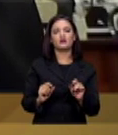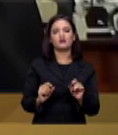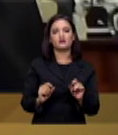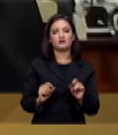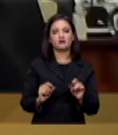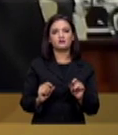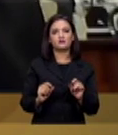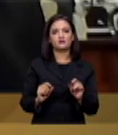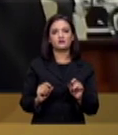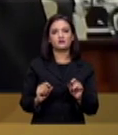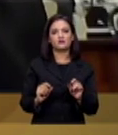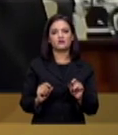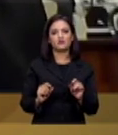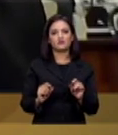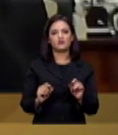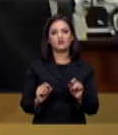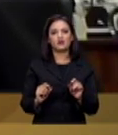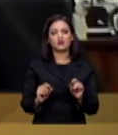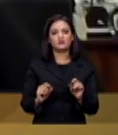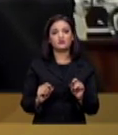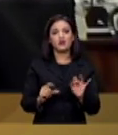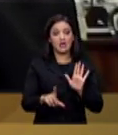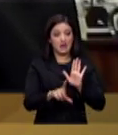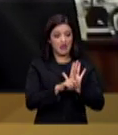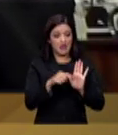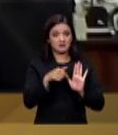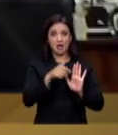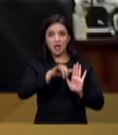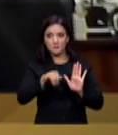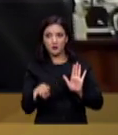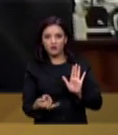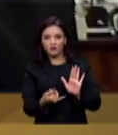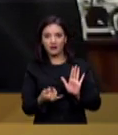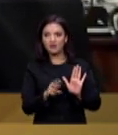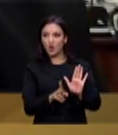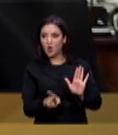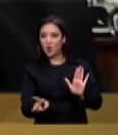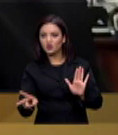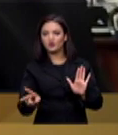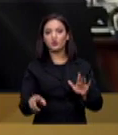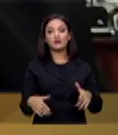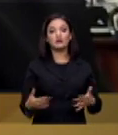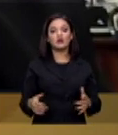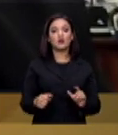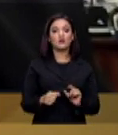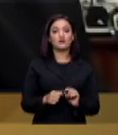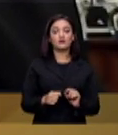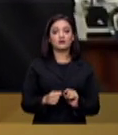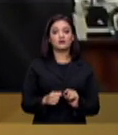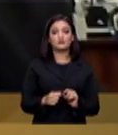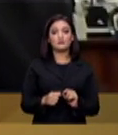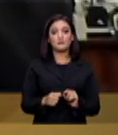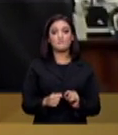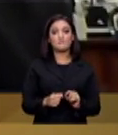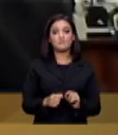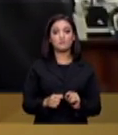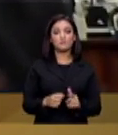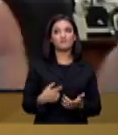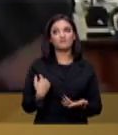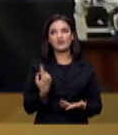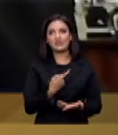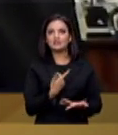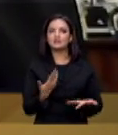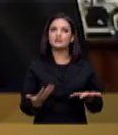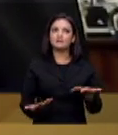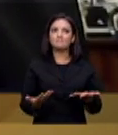ultraatividade a essa norma. O que nos coloca numa situação bastante delicada,